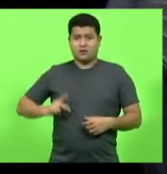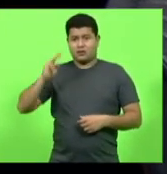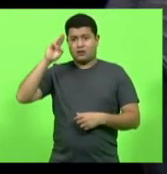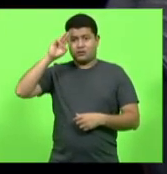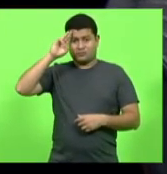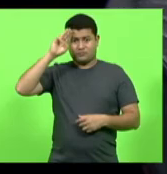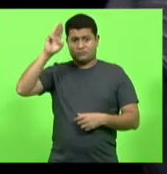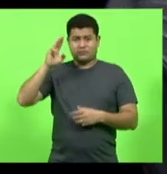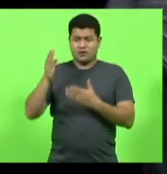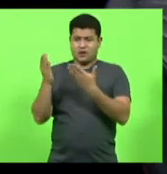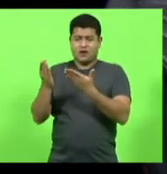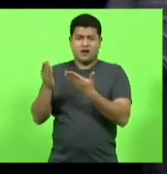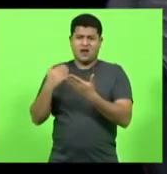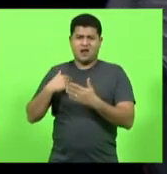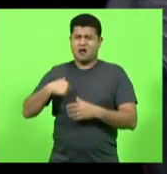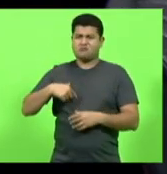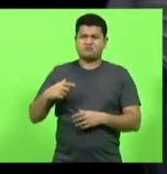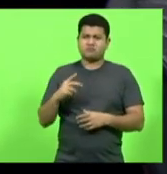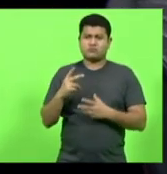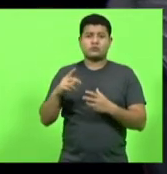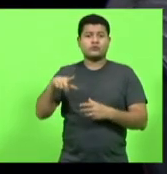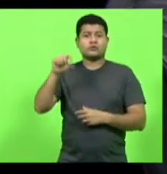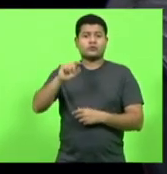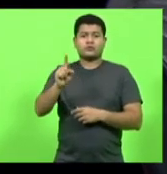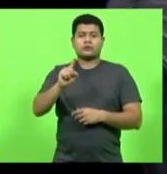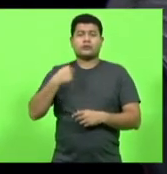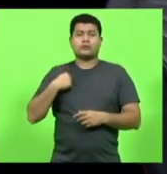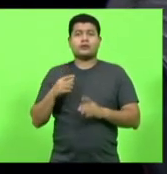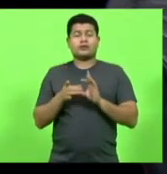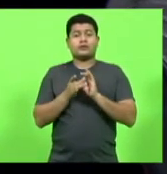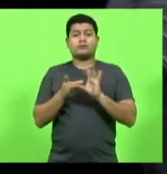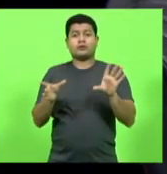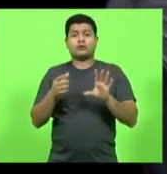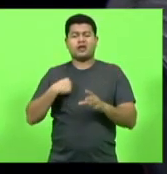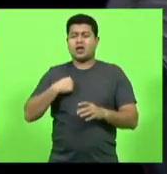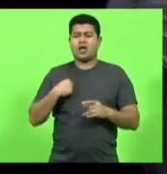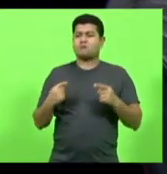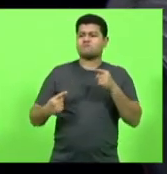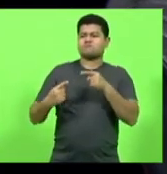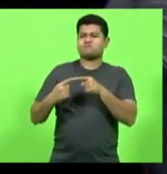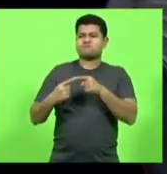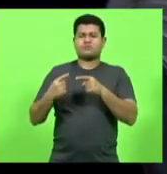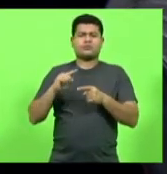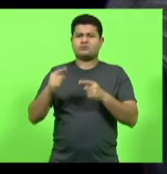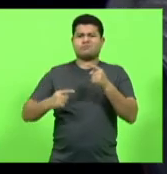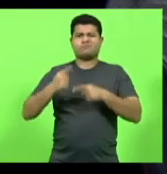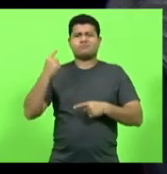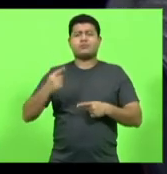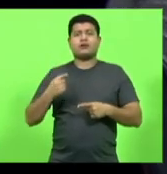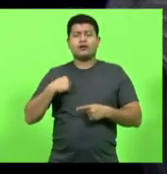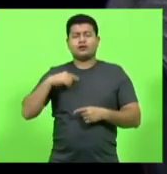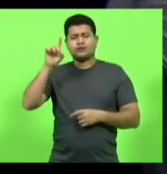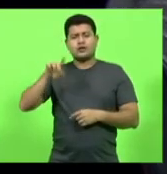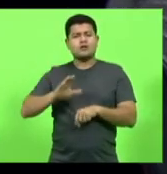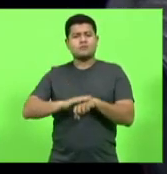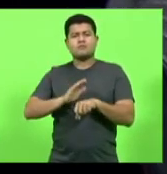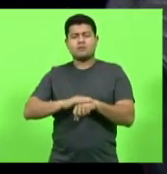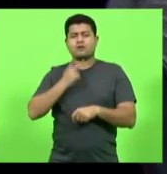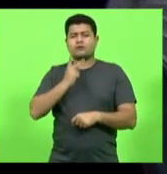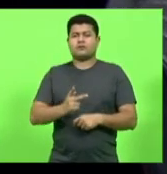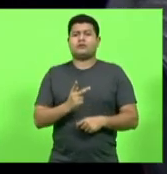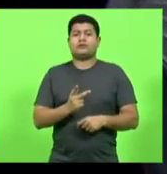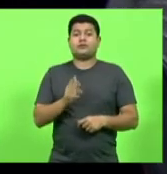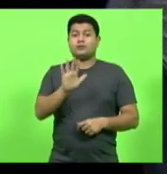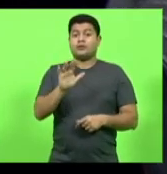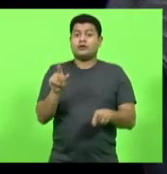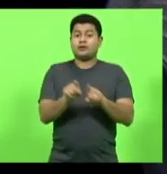a democracia do voto, eu não me identifico com esse governo e tenho o direito de dizer isso. Mas eu também quero dizer que,